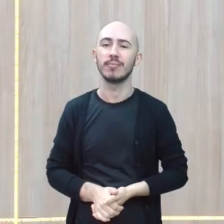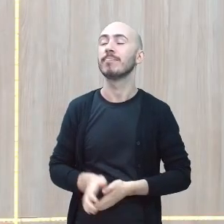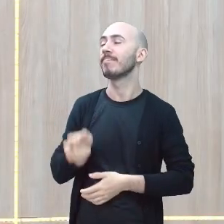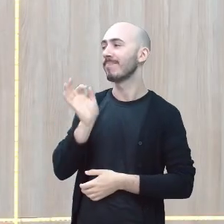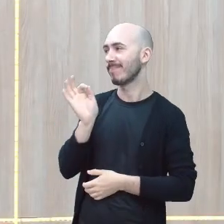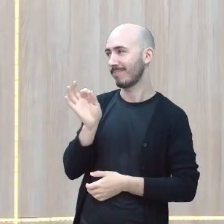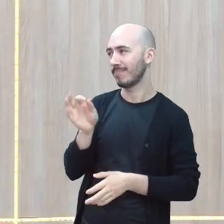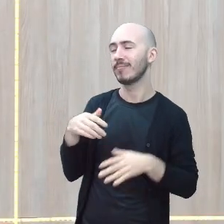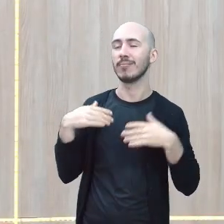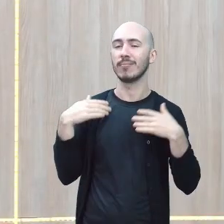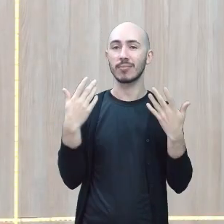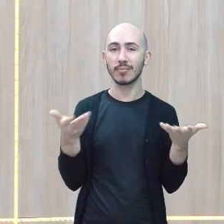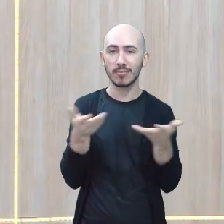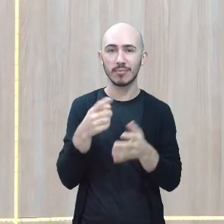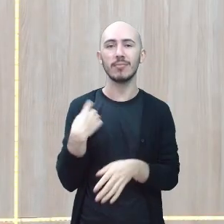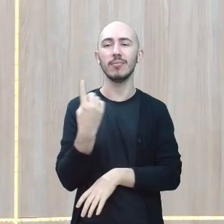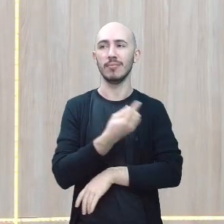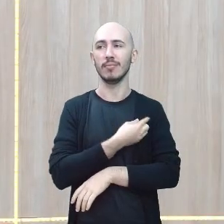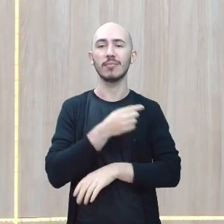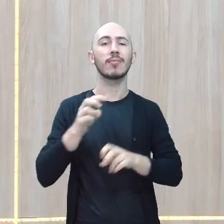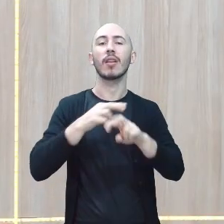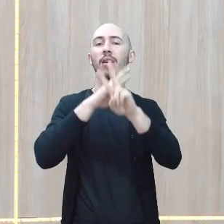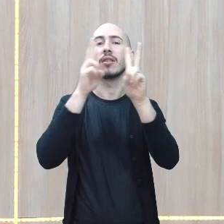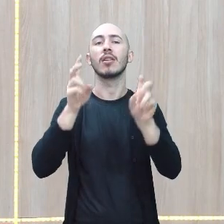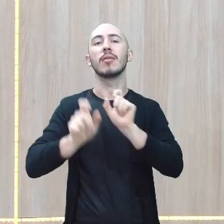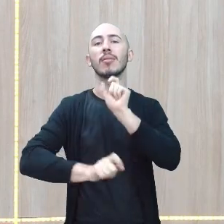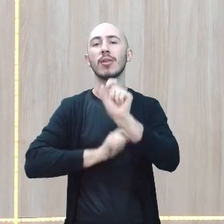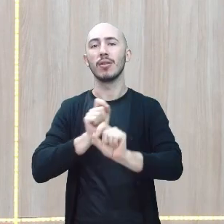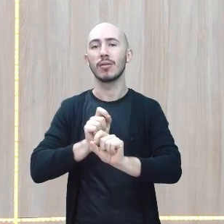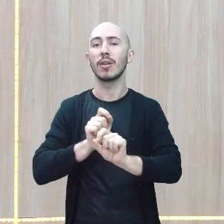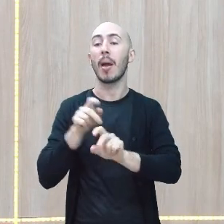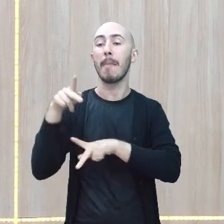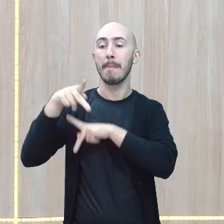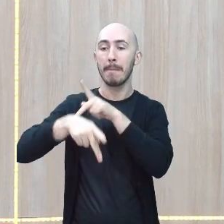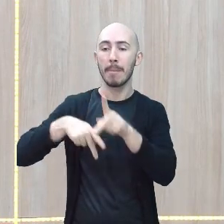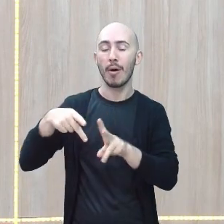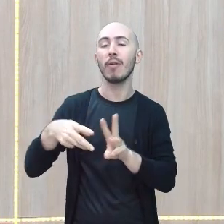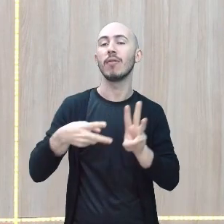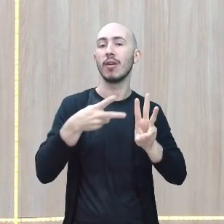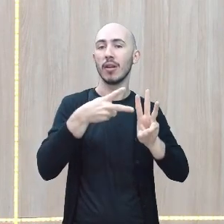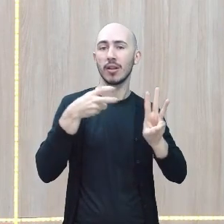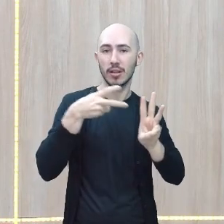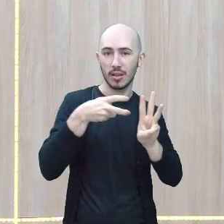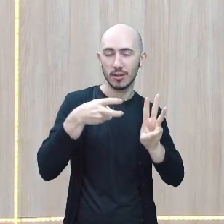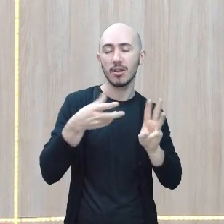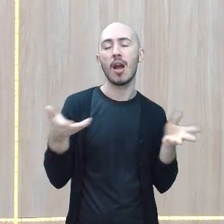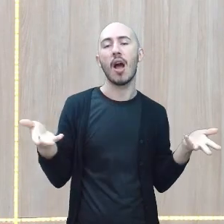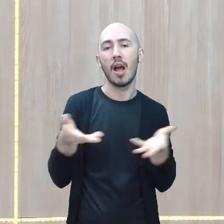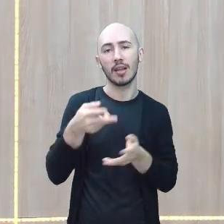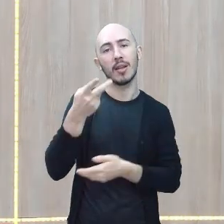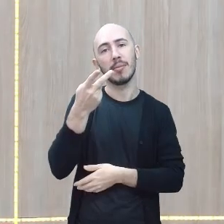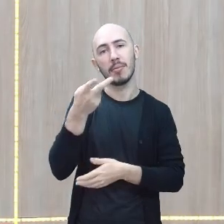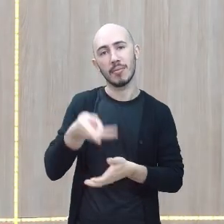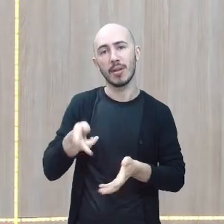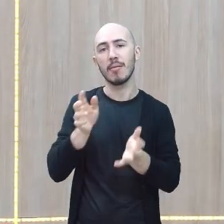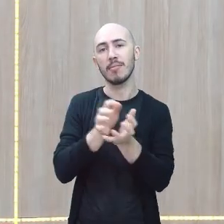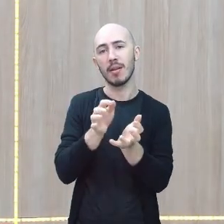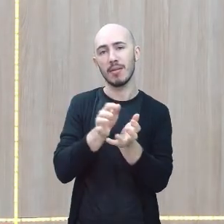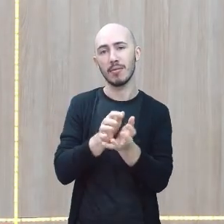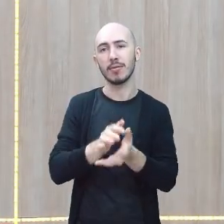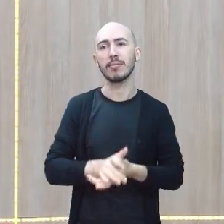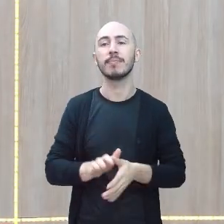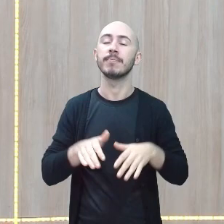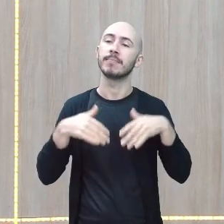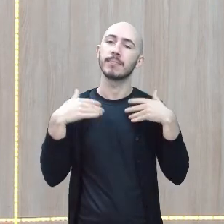pois bem, hoje nós vamos trabalhar um pouco a respeito dos povos indígenas de Pernambuco. Então, para a gente começar a nossa